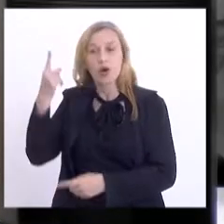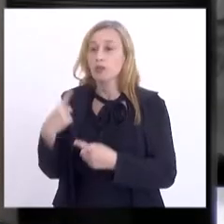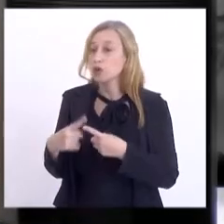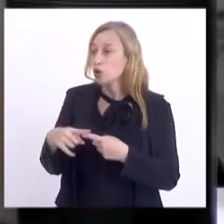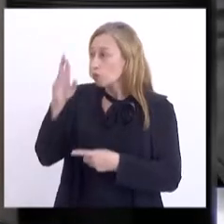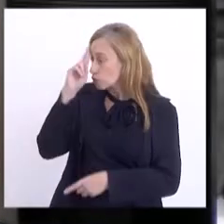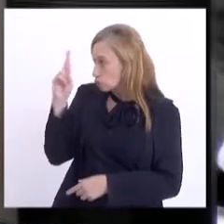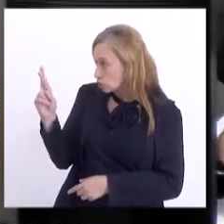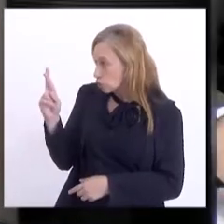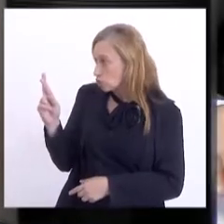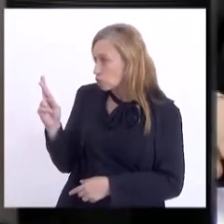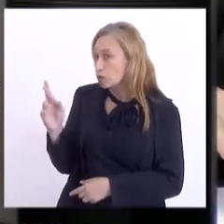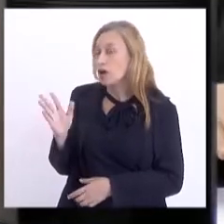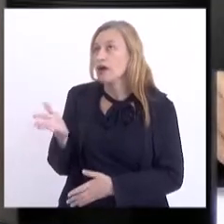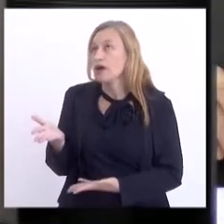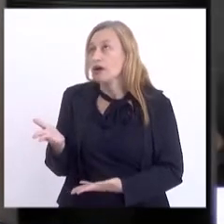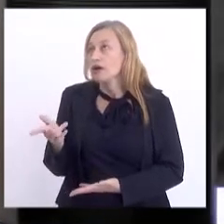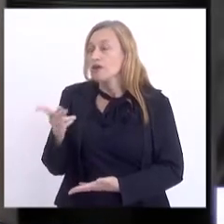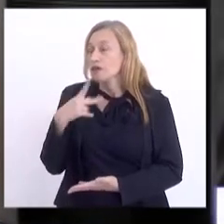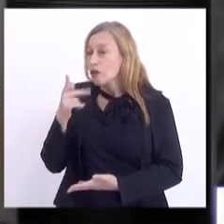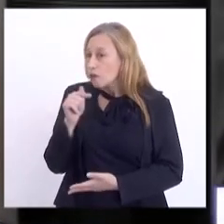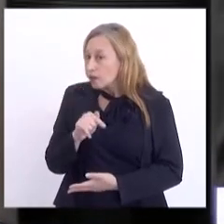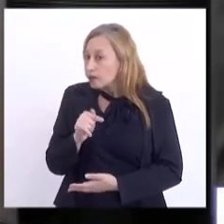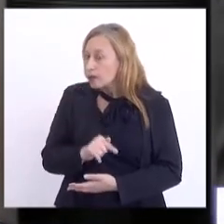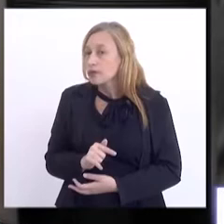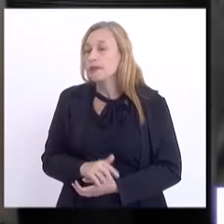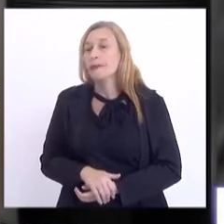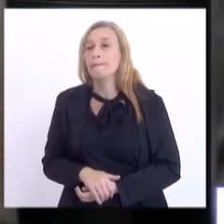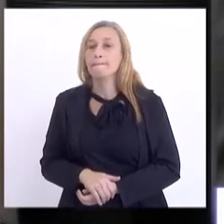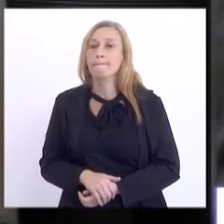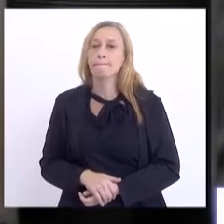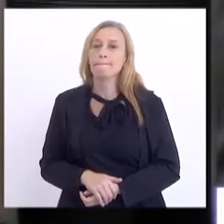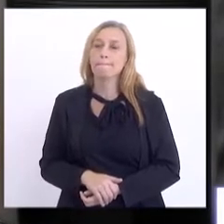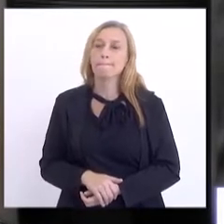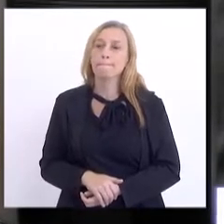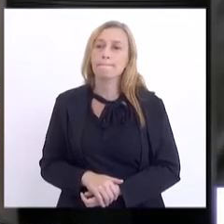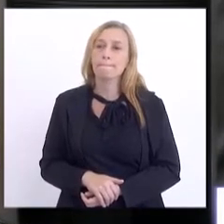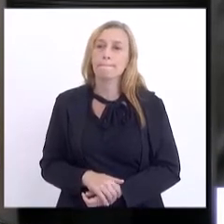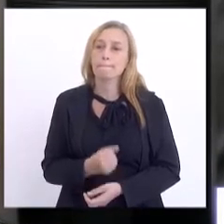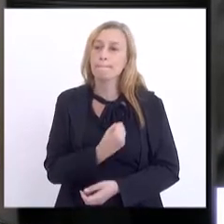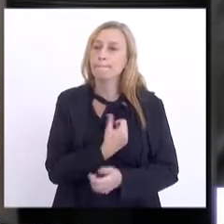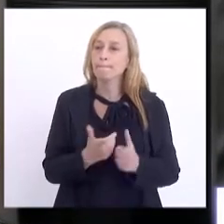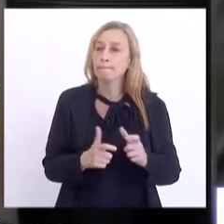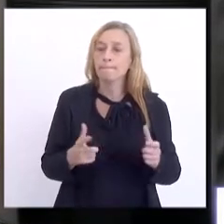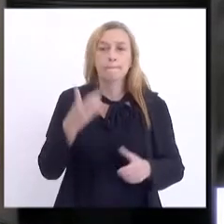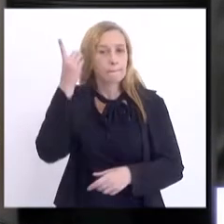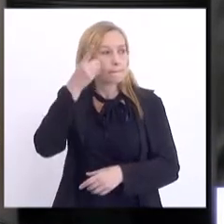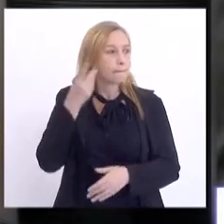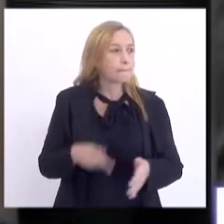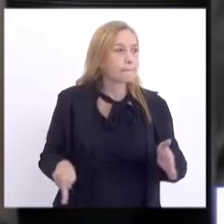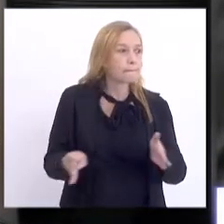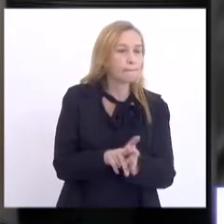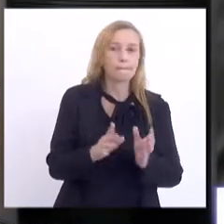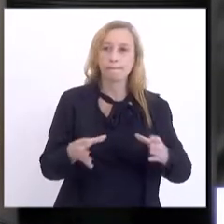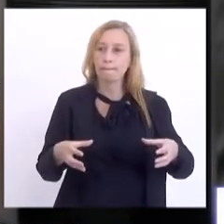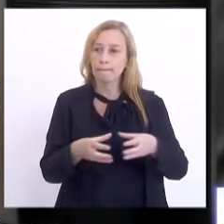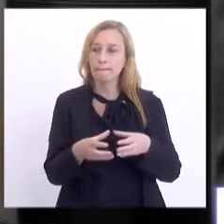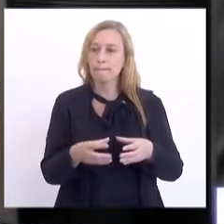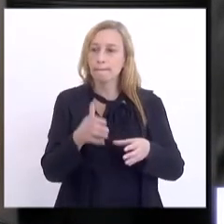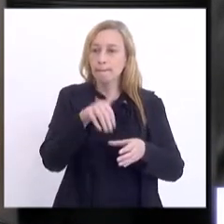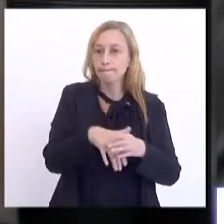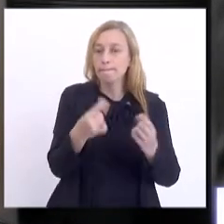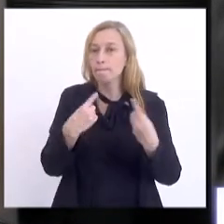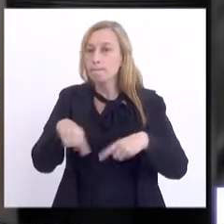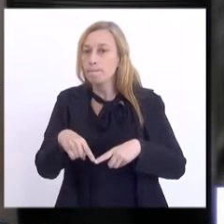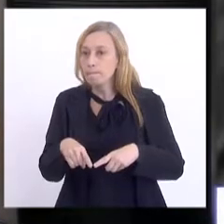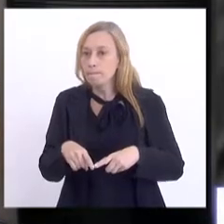porque como o senhor bem notou aqui é a maioria dos deputados que fazem parte desta comissão votou